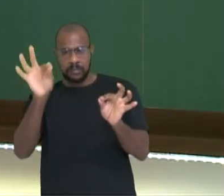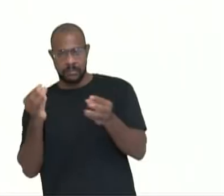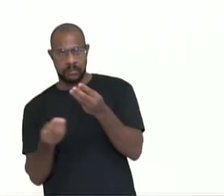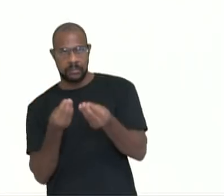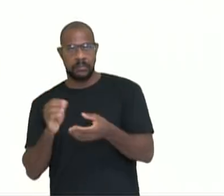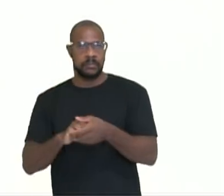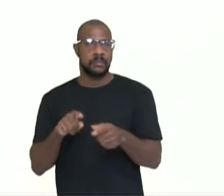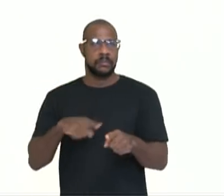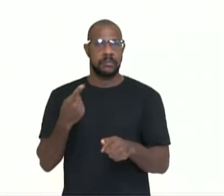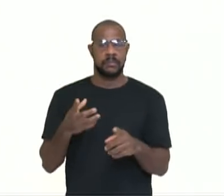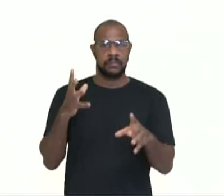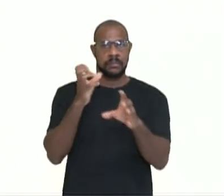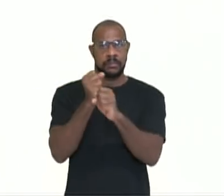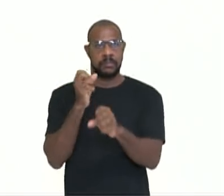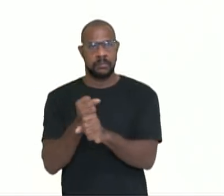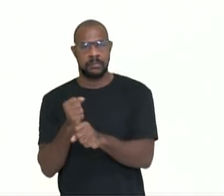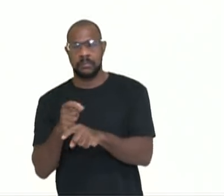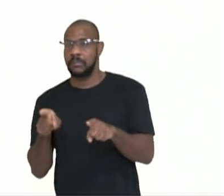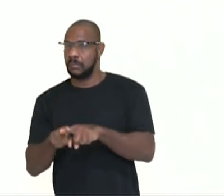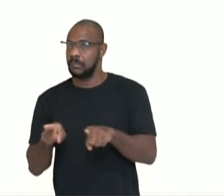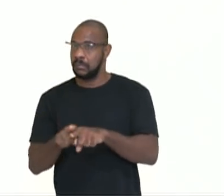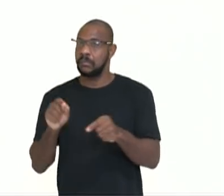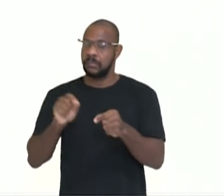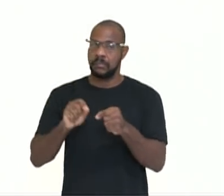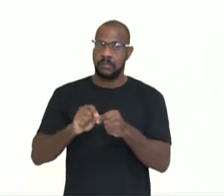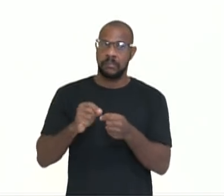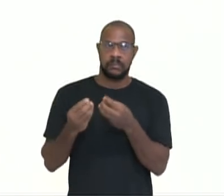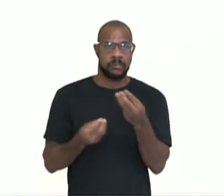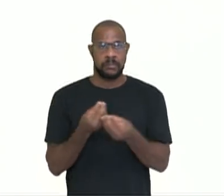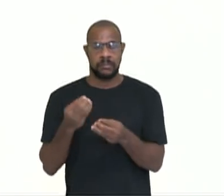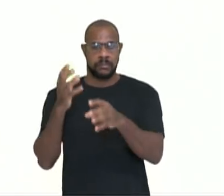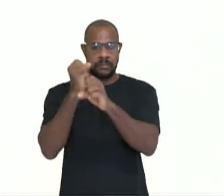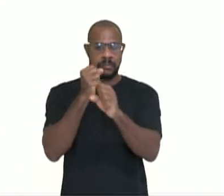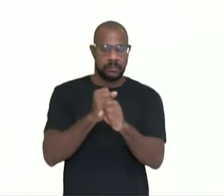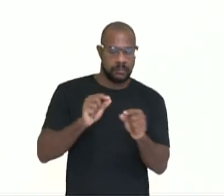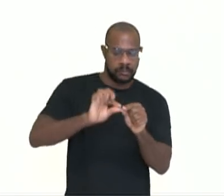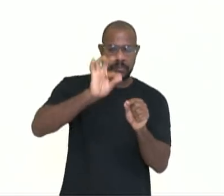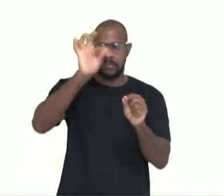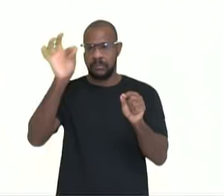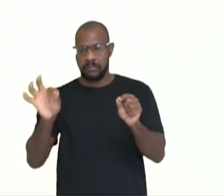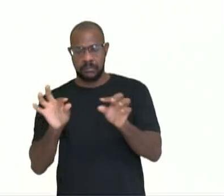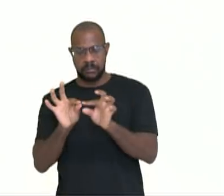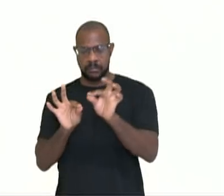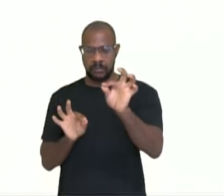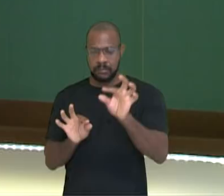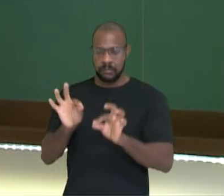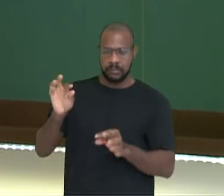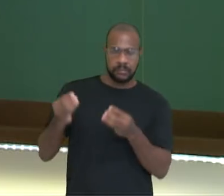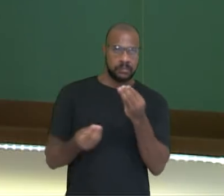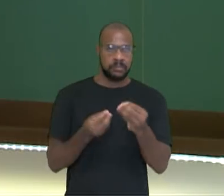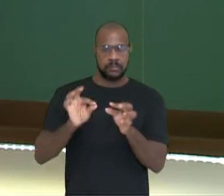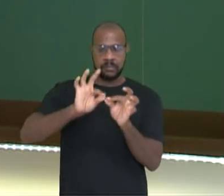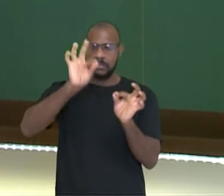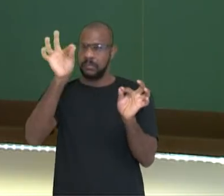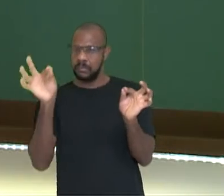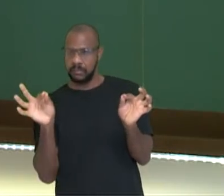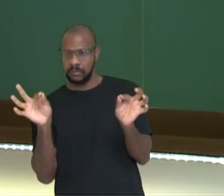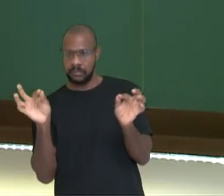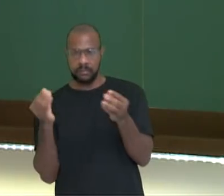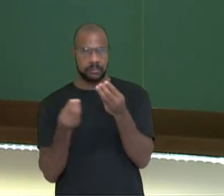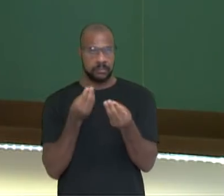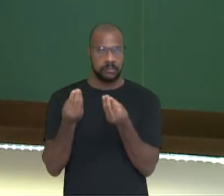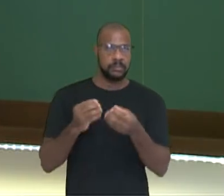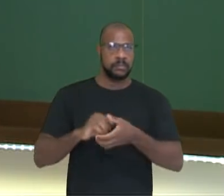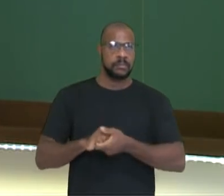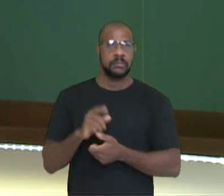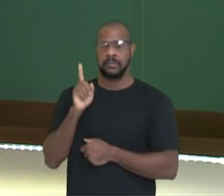calcular o comprimento de uma circunferência para poder calcular também o comprimento de um arco. Vamos começar